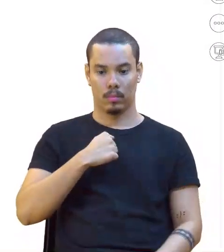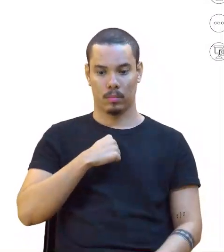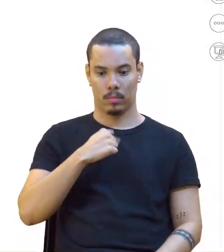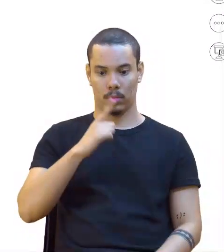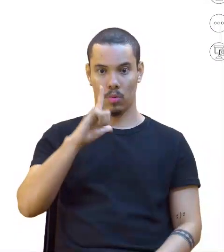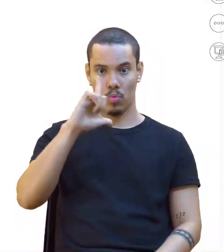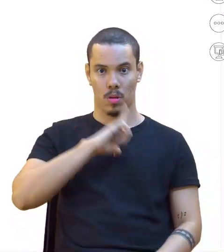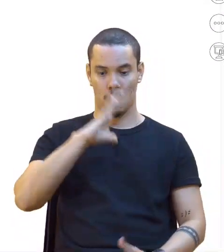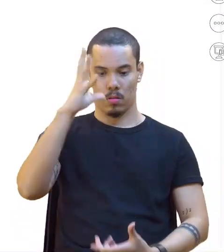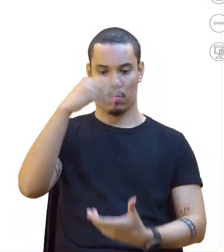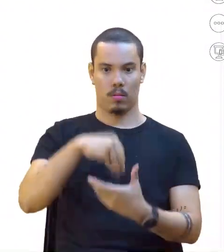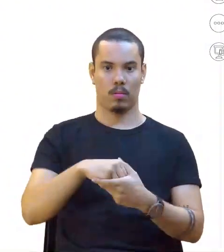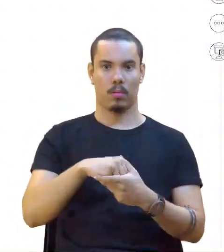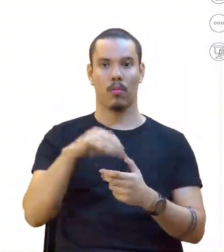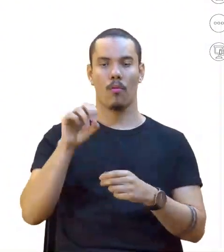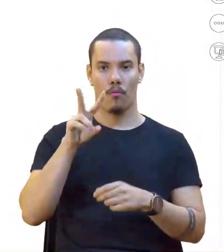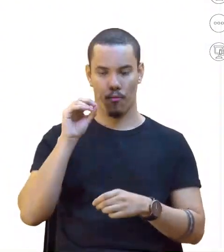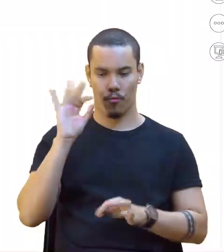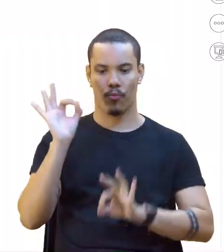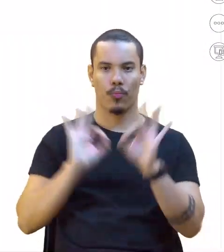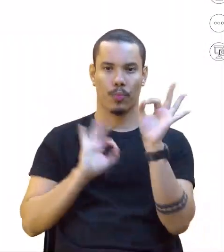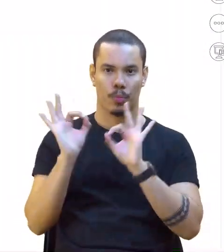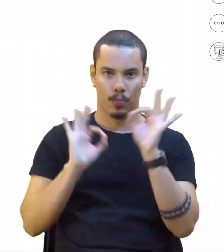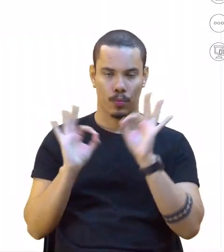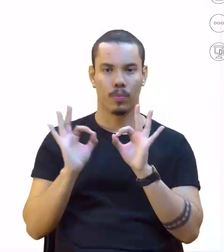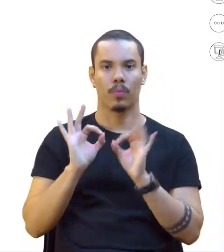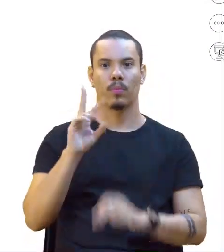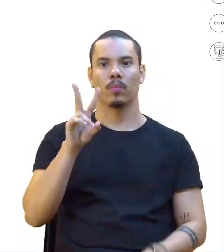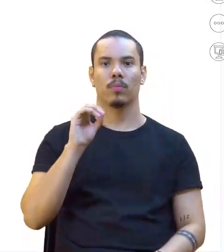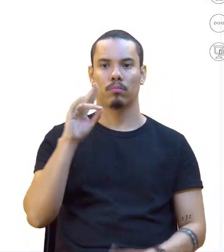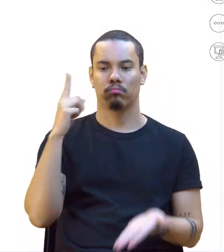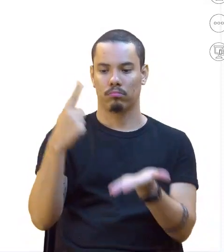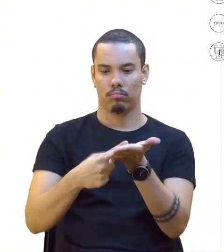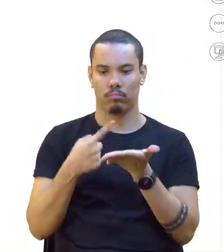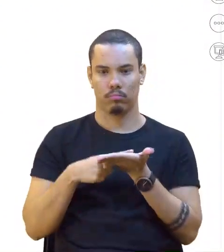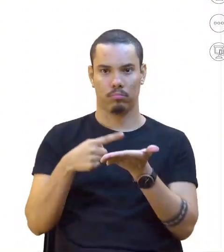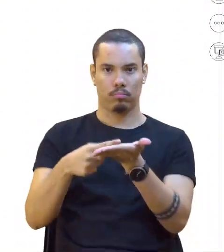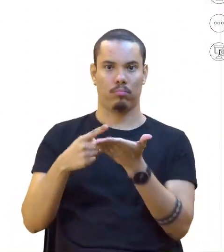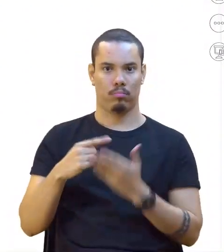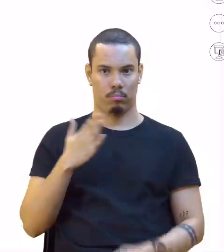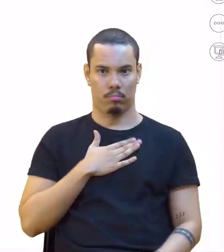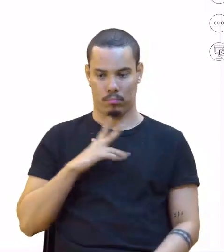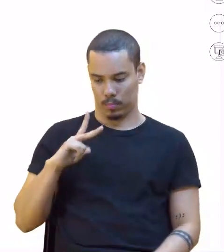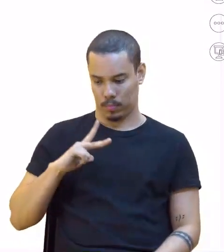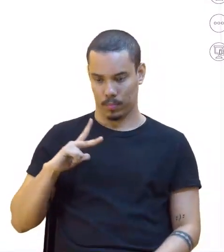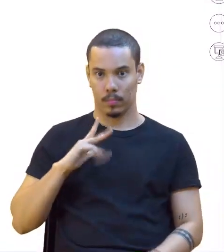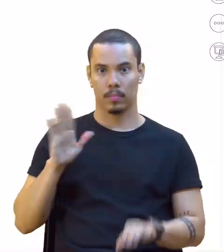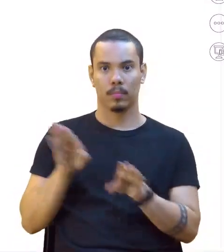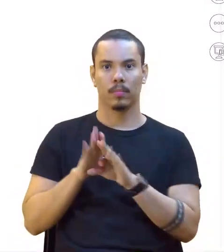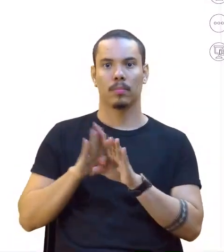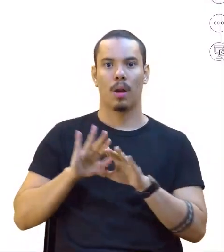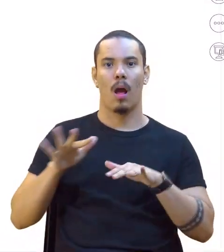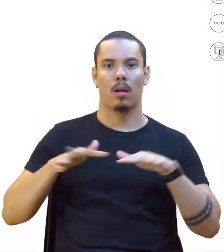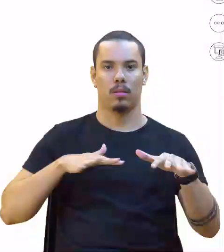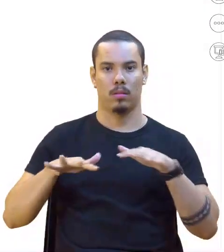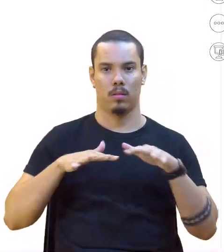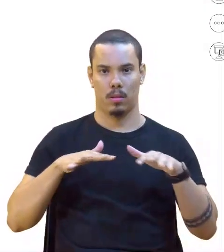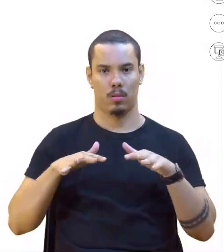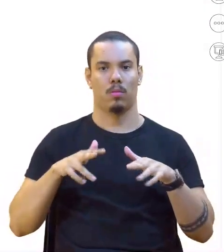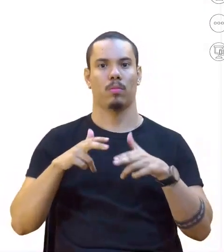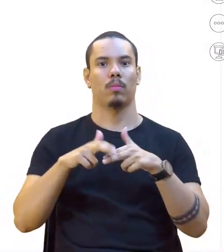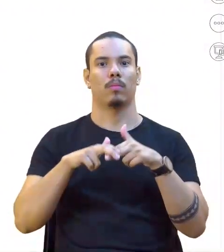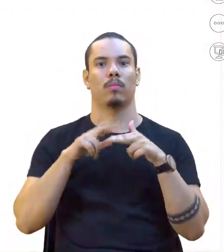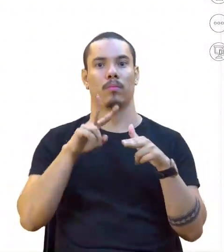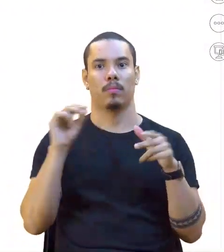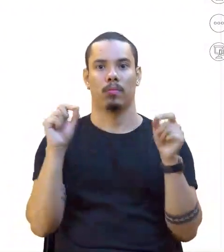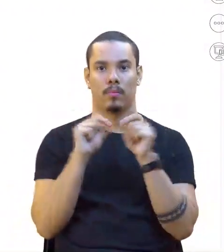vou organizando, que eu vou organizando a minha percepção e a ação, né? Que vai aí